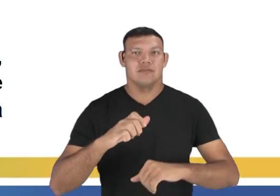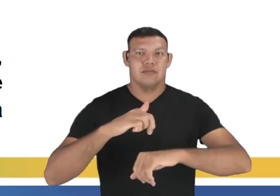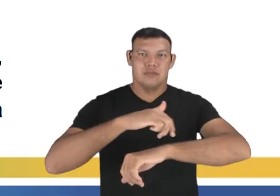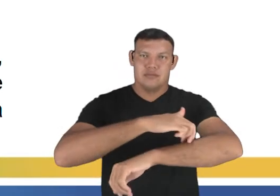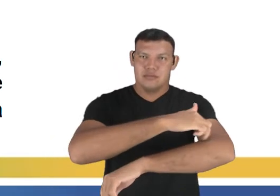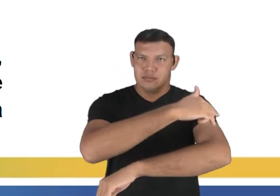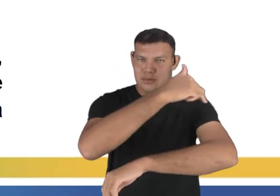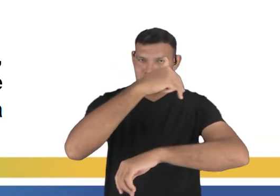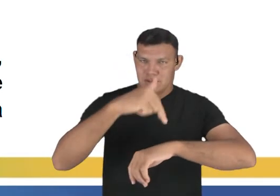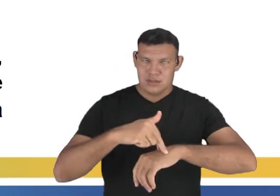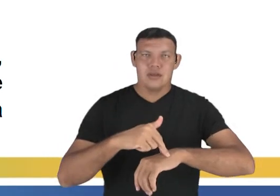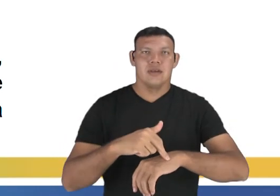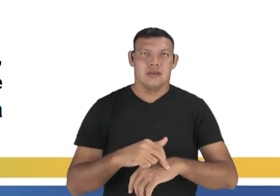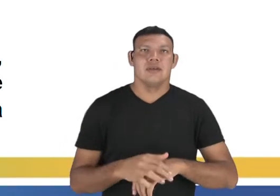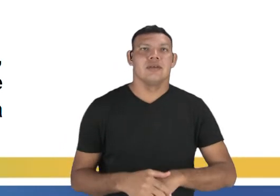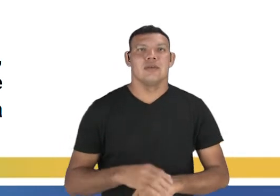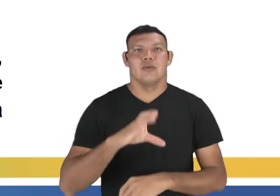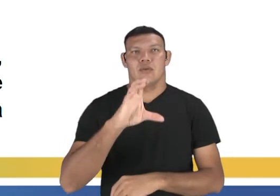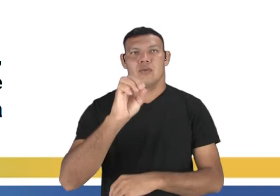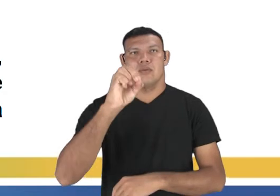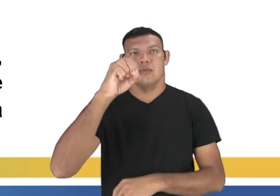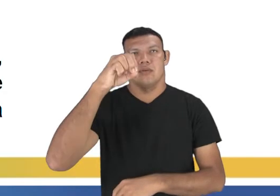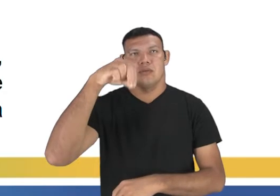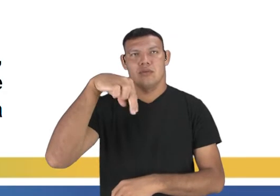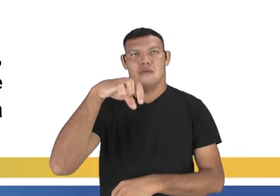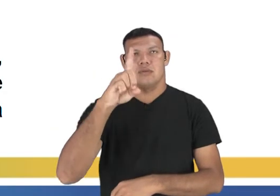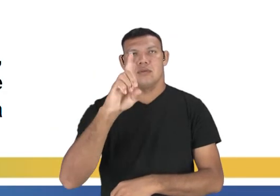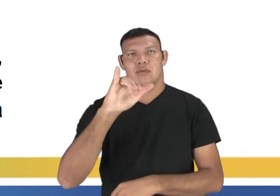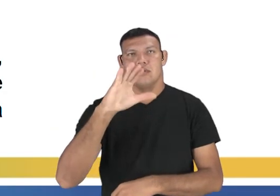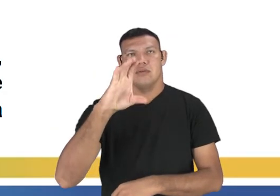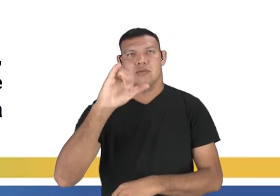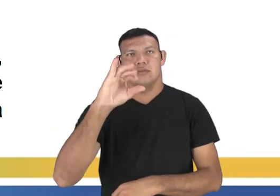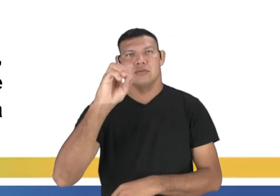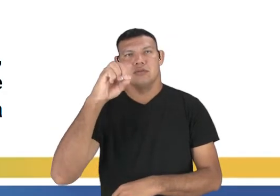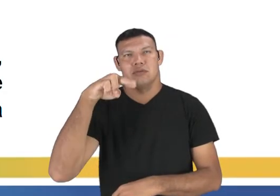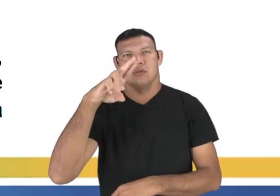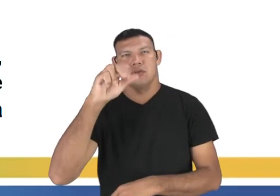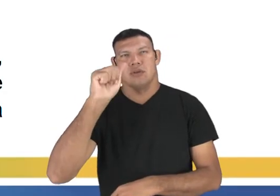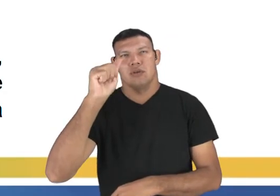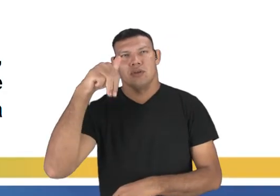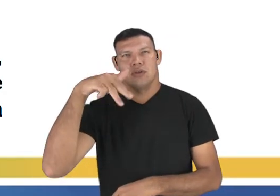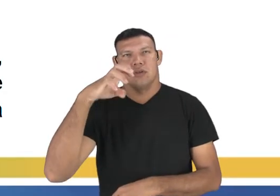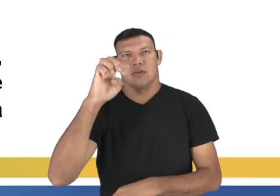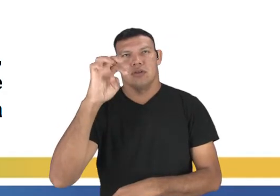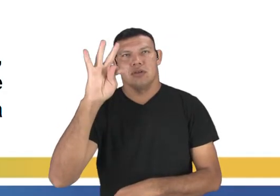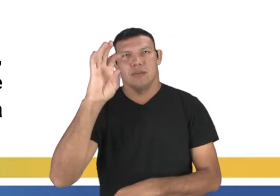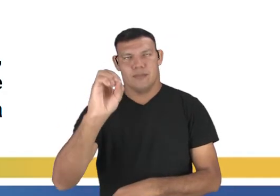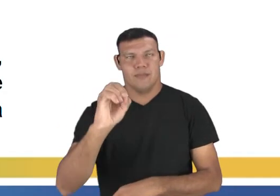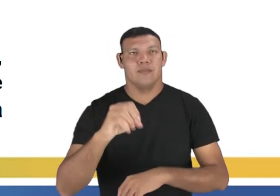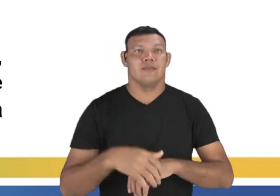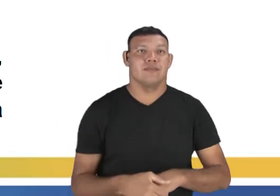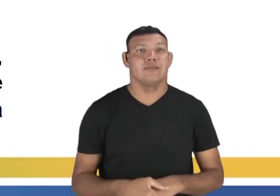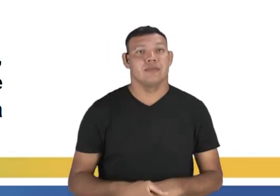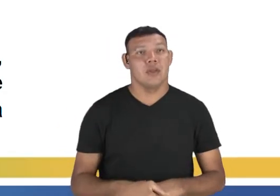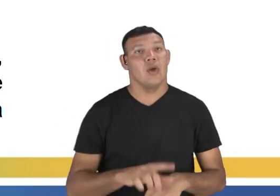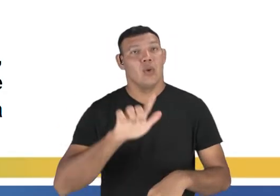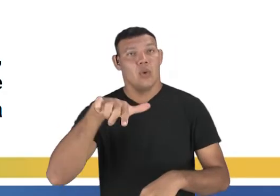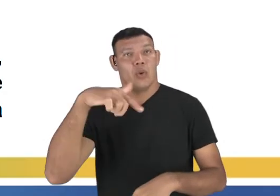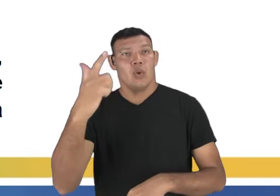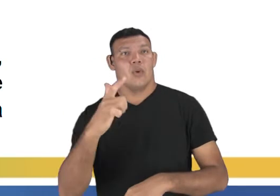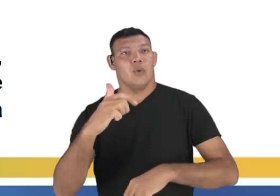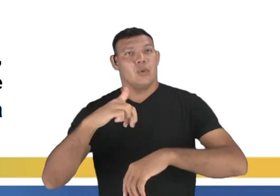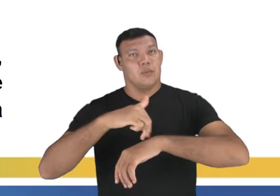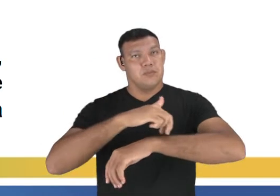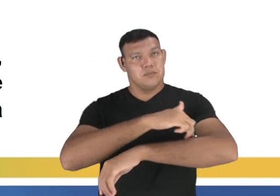condicionamento físico. E a outra seria ginástica de conscientização corporal, que reúnem práticas que empregam